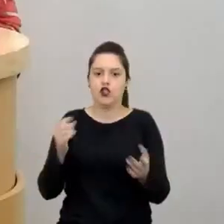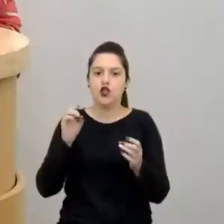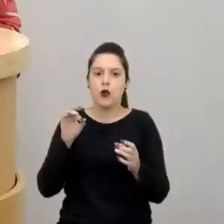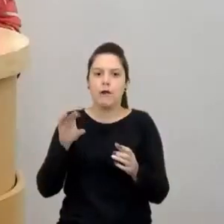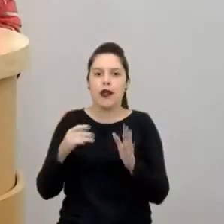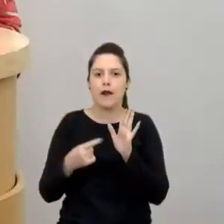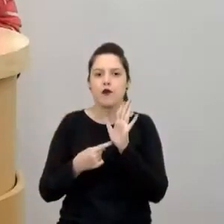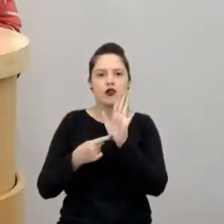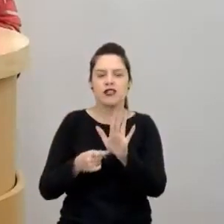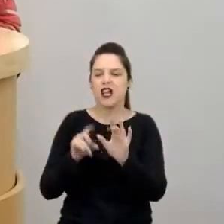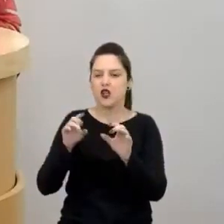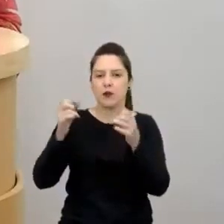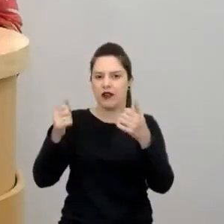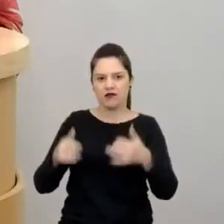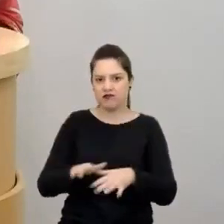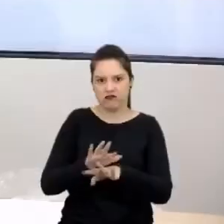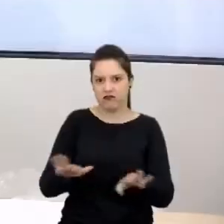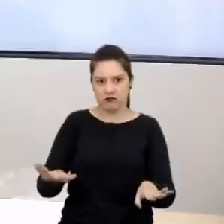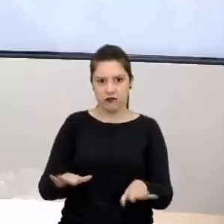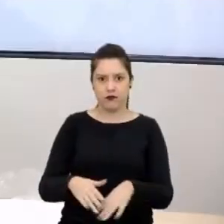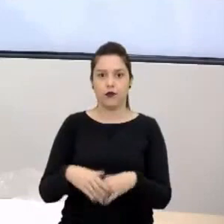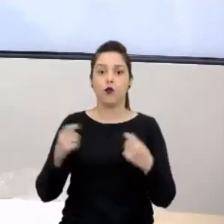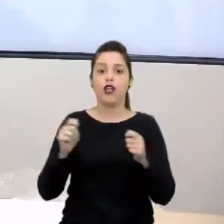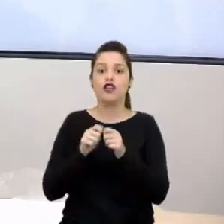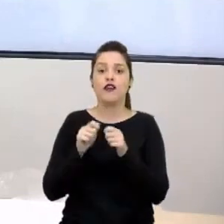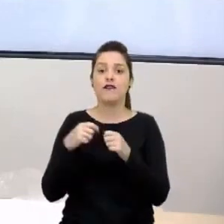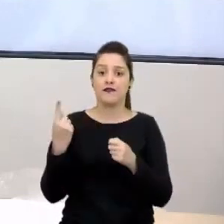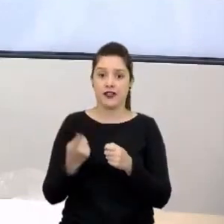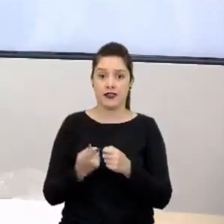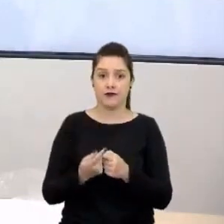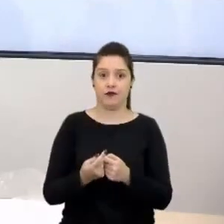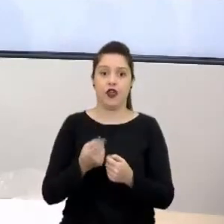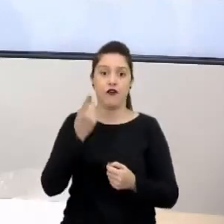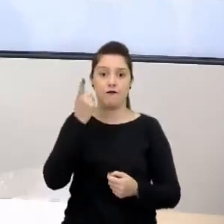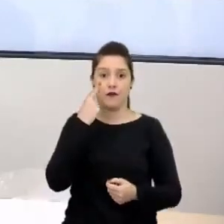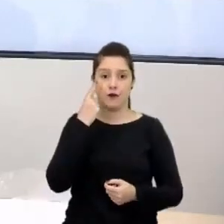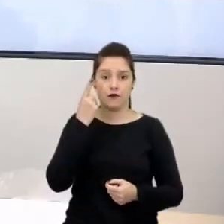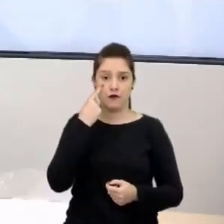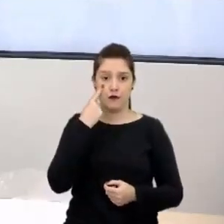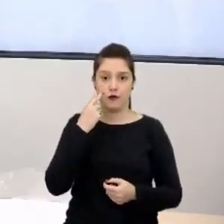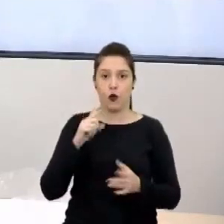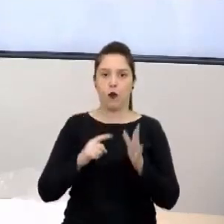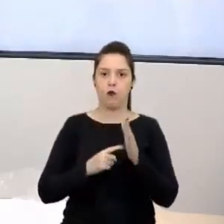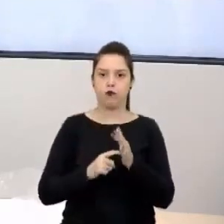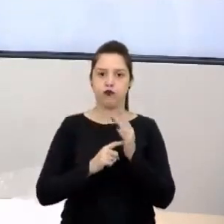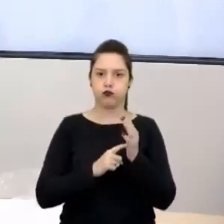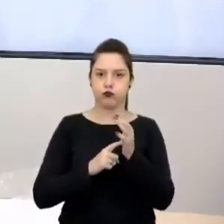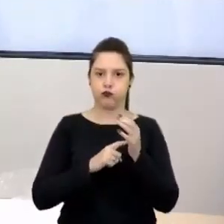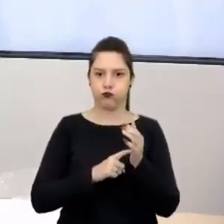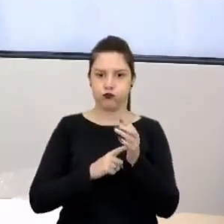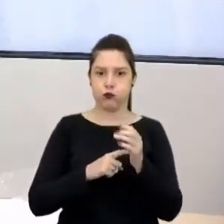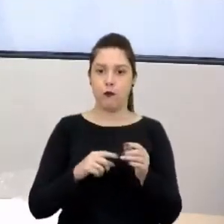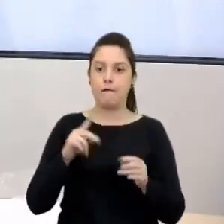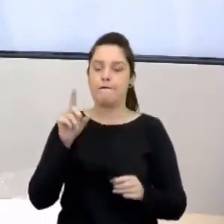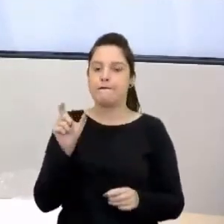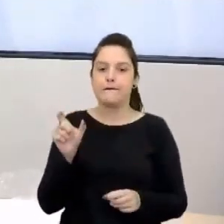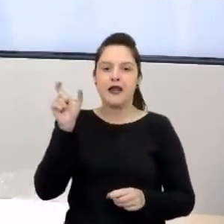gente explicar. Então, o que a gente vai fazer? Vamos fazer motor com